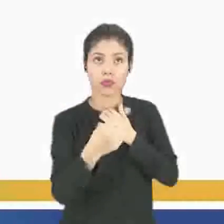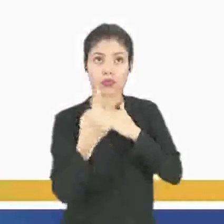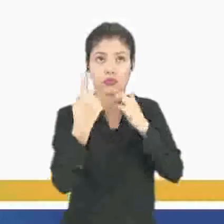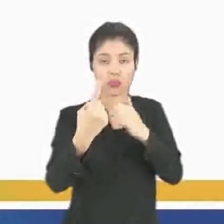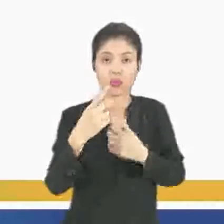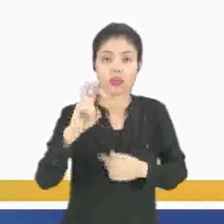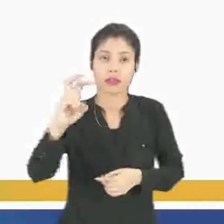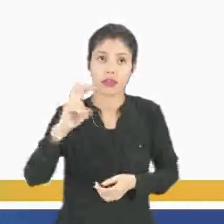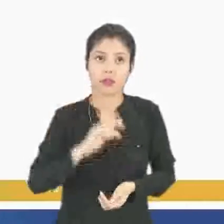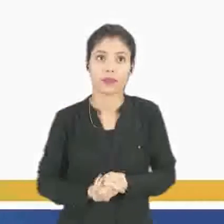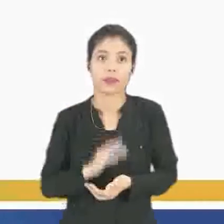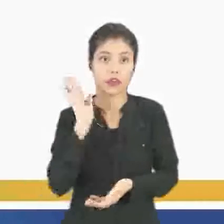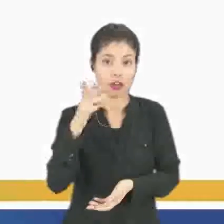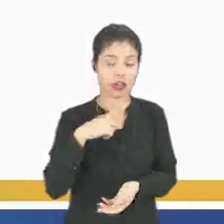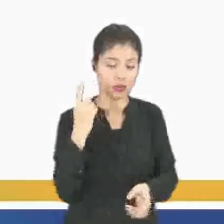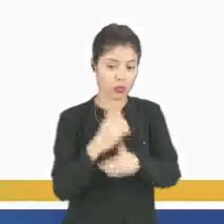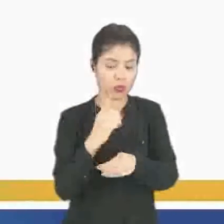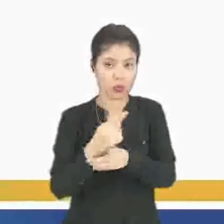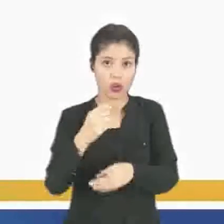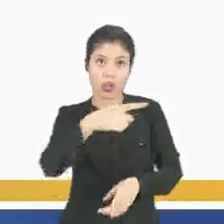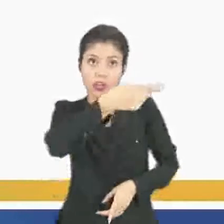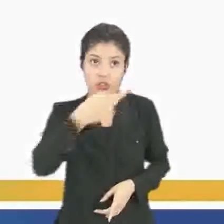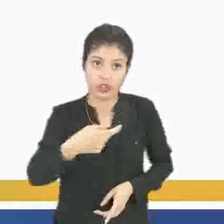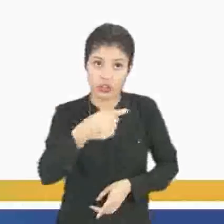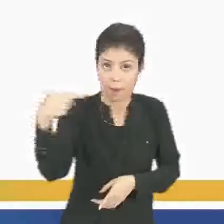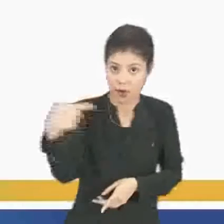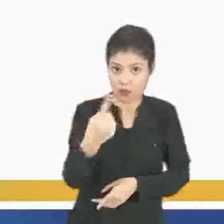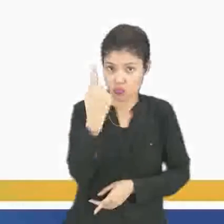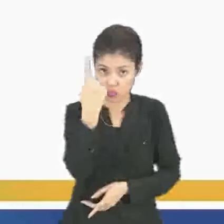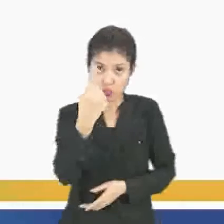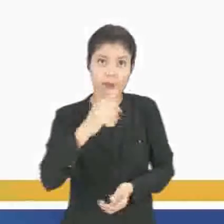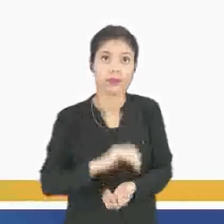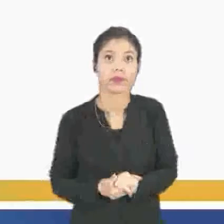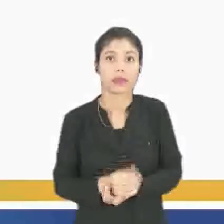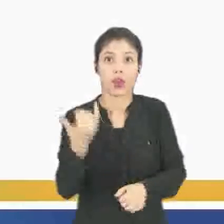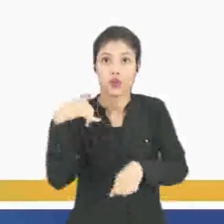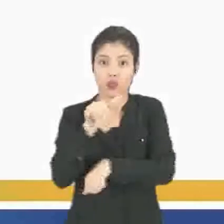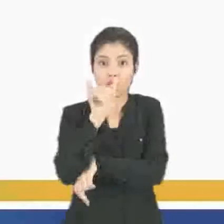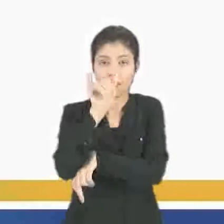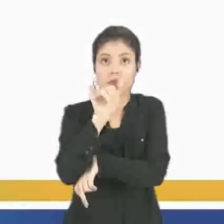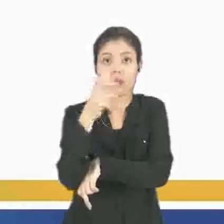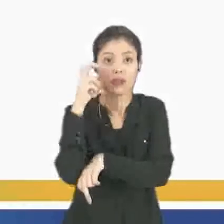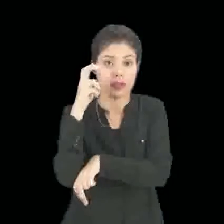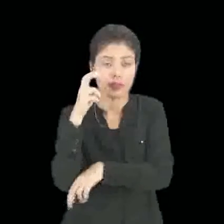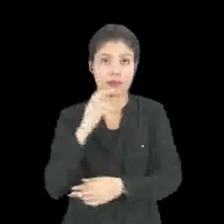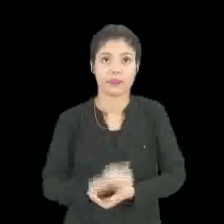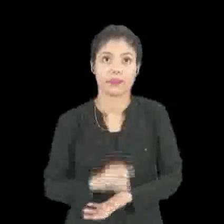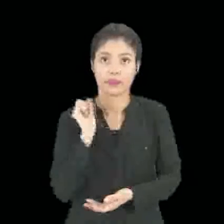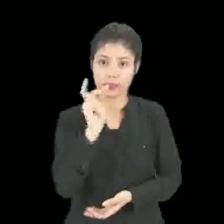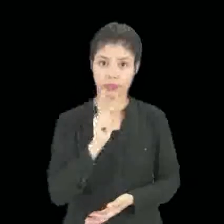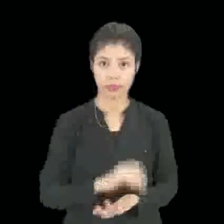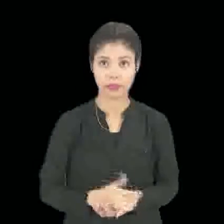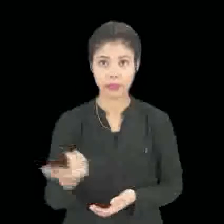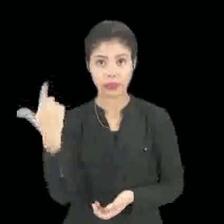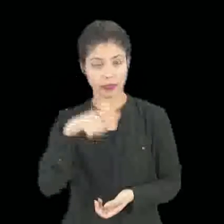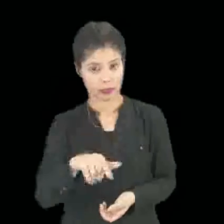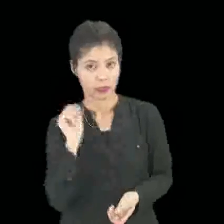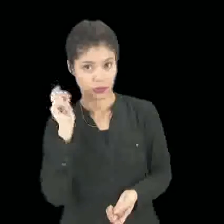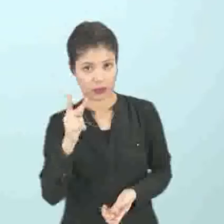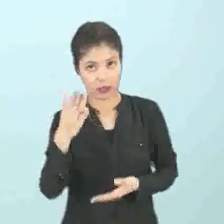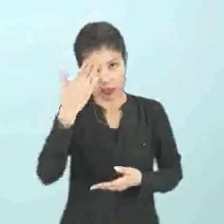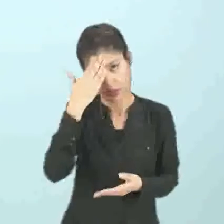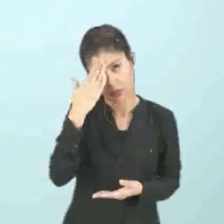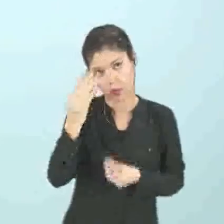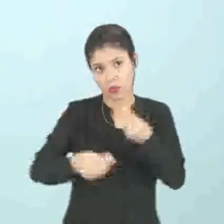e 5, já que a gente encontrou x de A menos 1 e o y de A 5, ok? Só para a gente poder ter um pouco